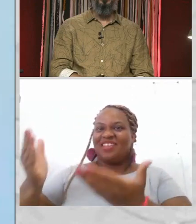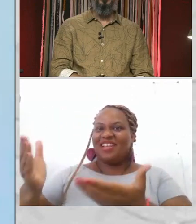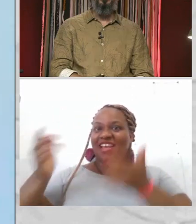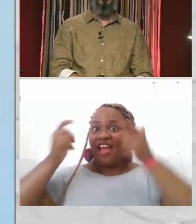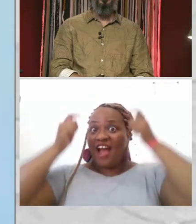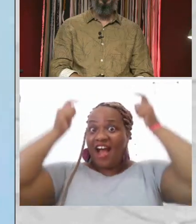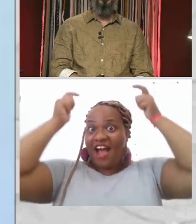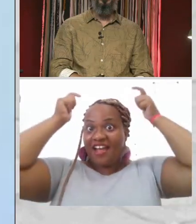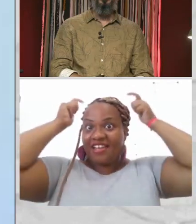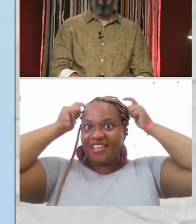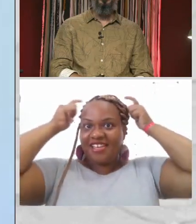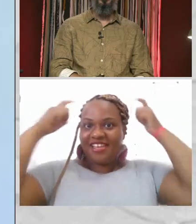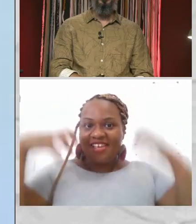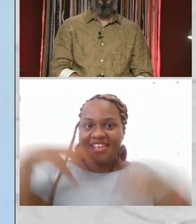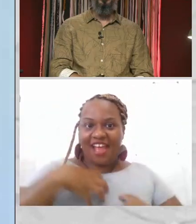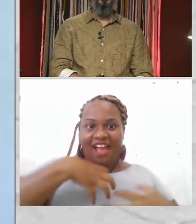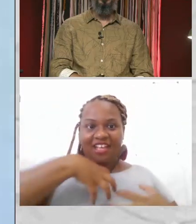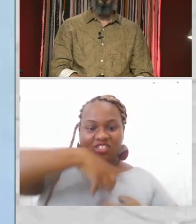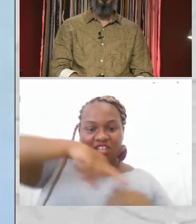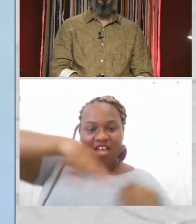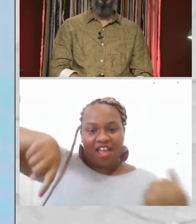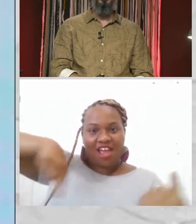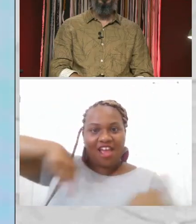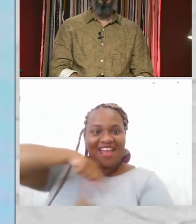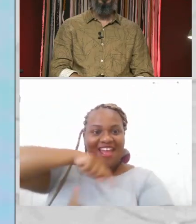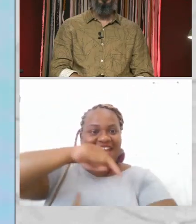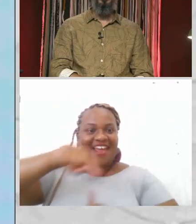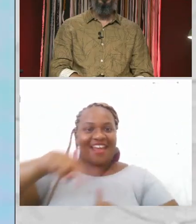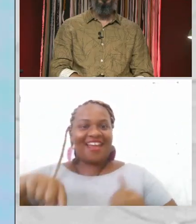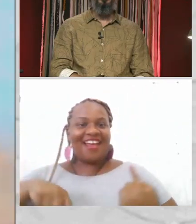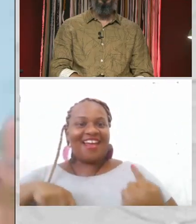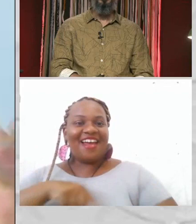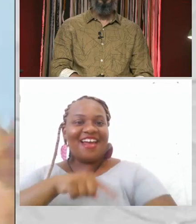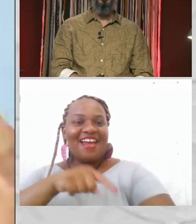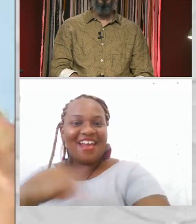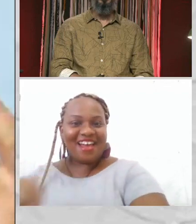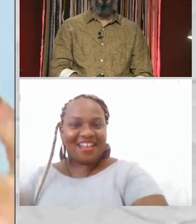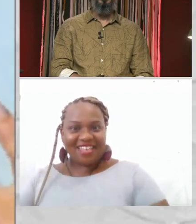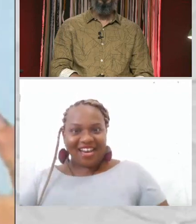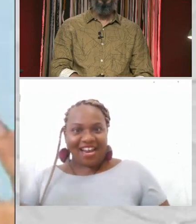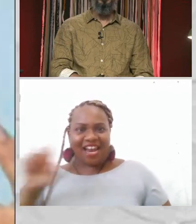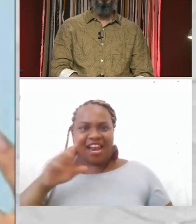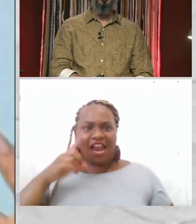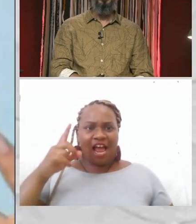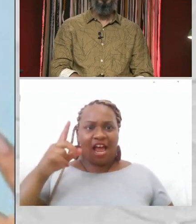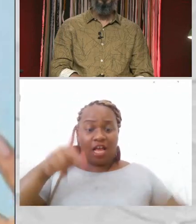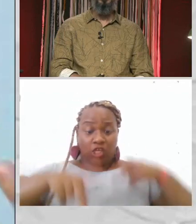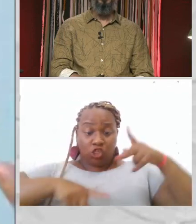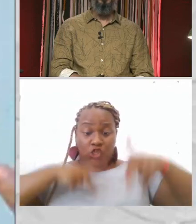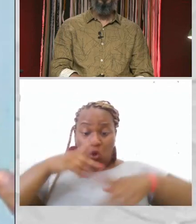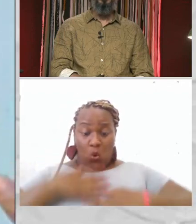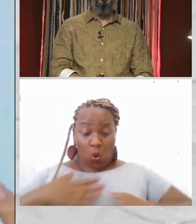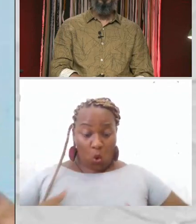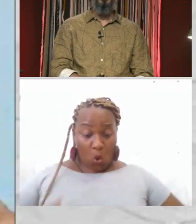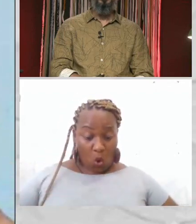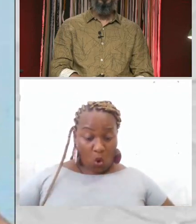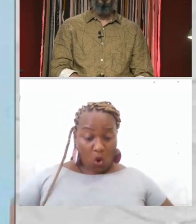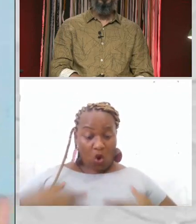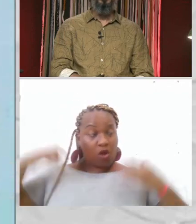ginga, faz a gira girar. E lá, seu corpo responde, ela, Oxum com